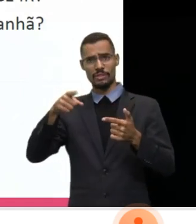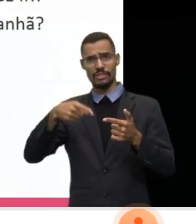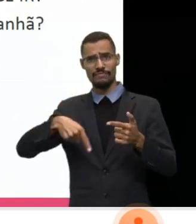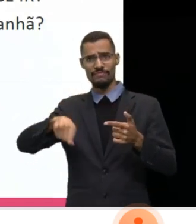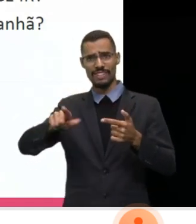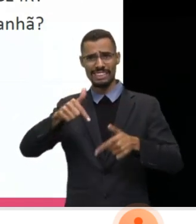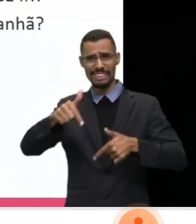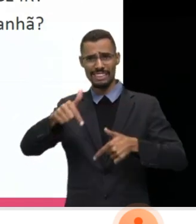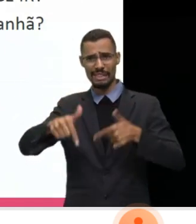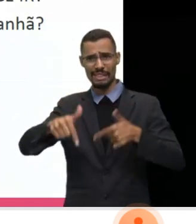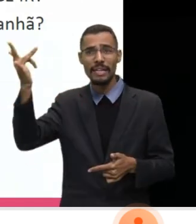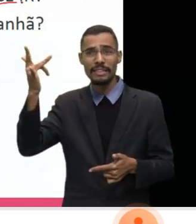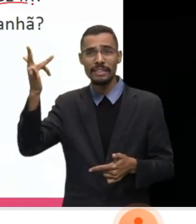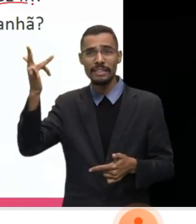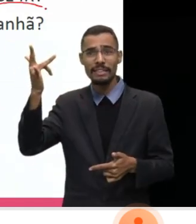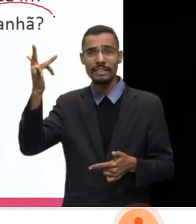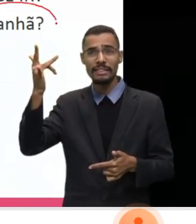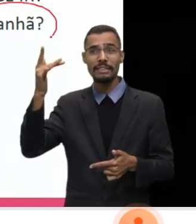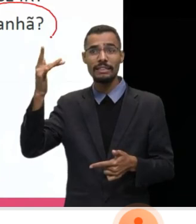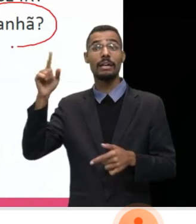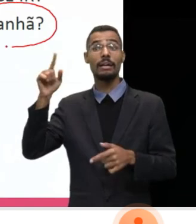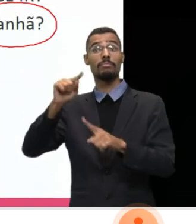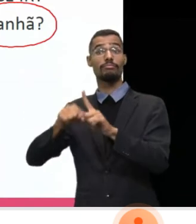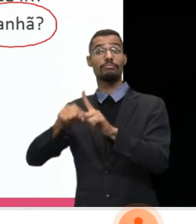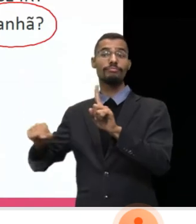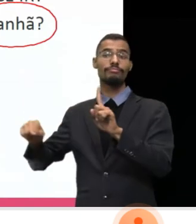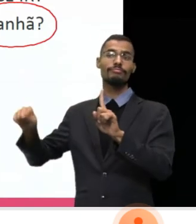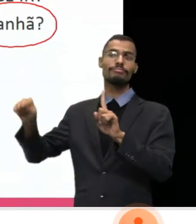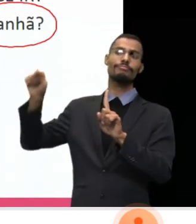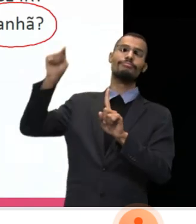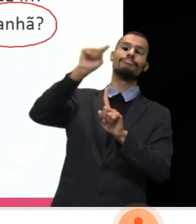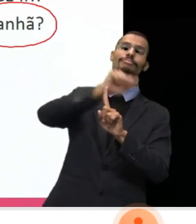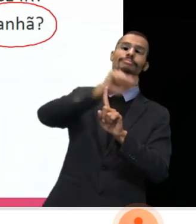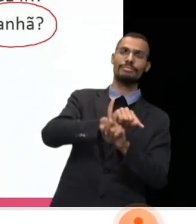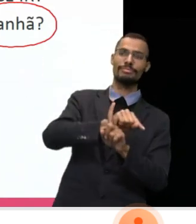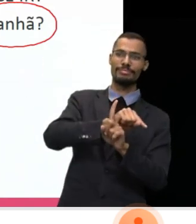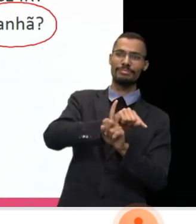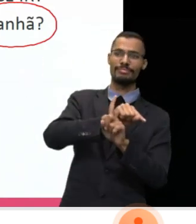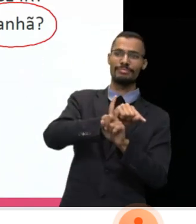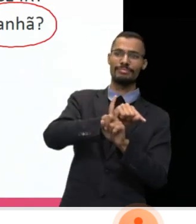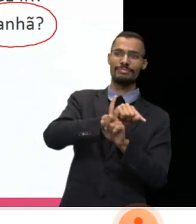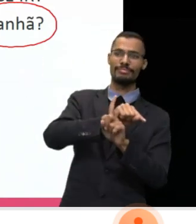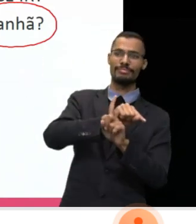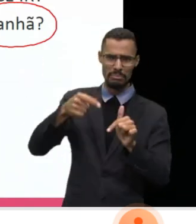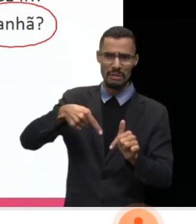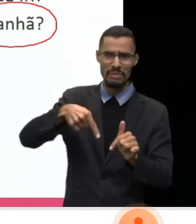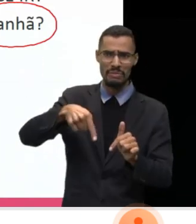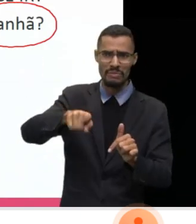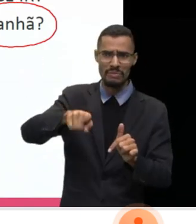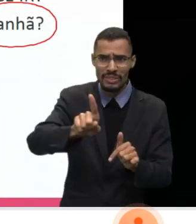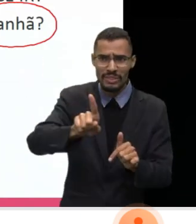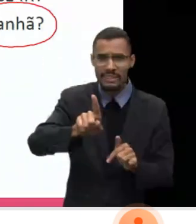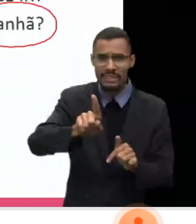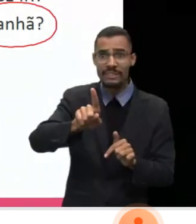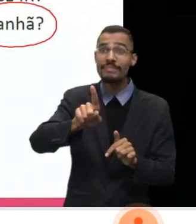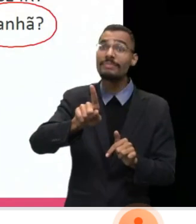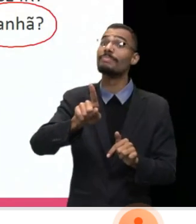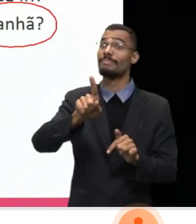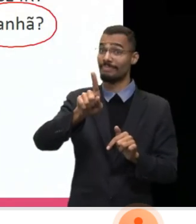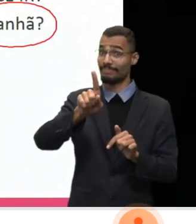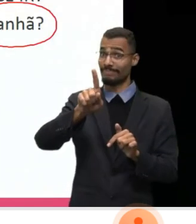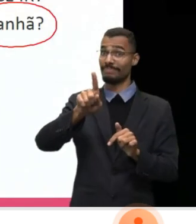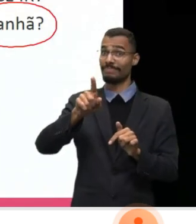amanhã? Então, amanhã seria o tópico, nós colocamos no início da